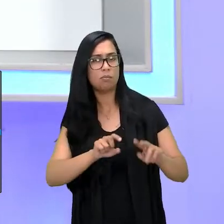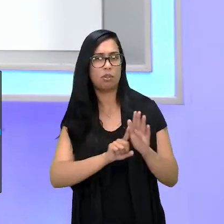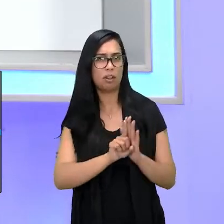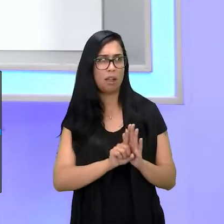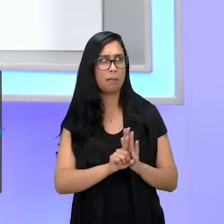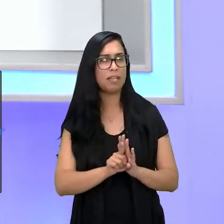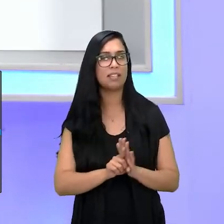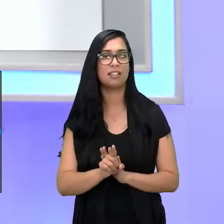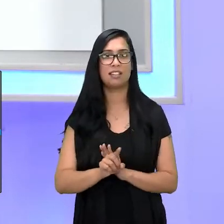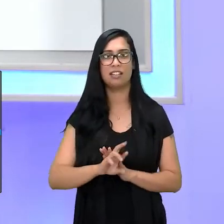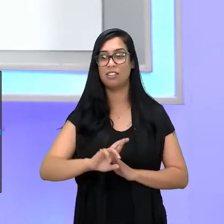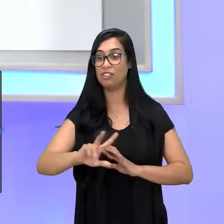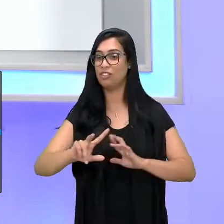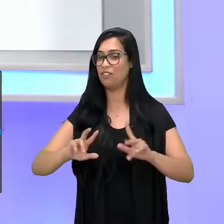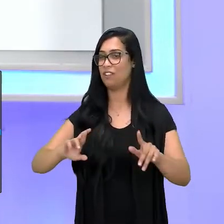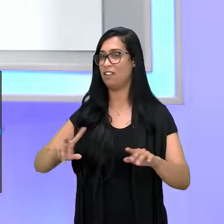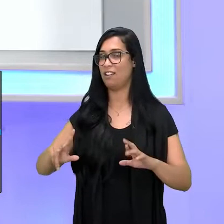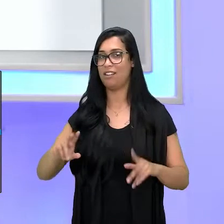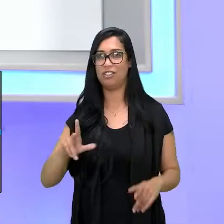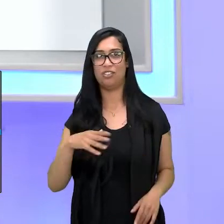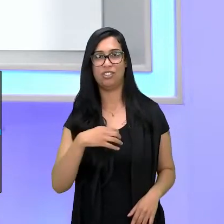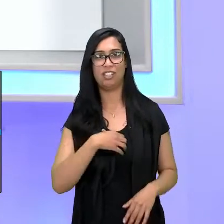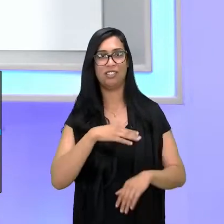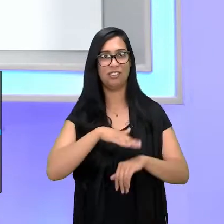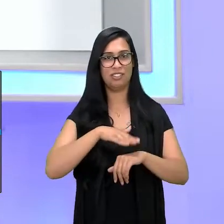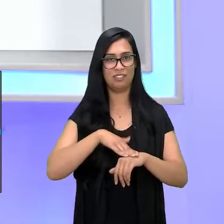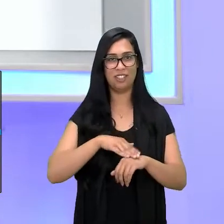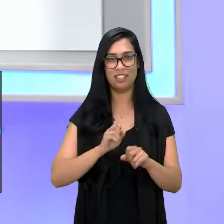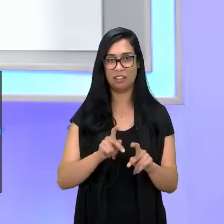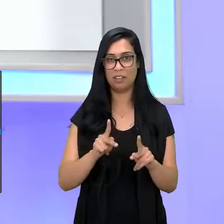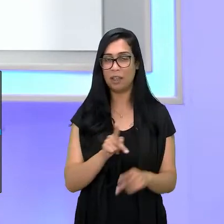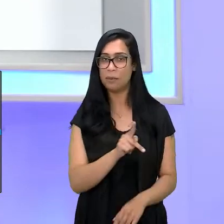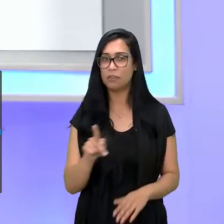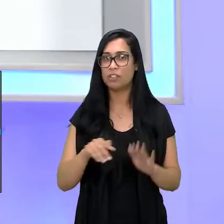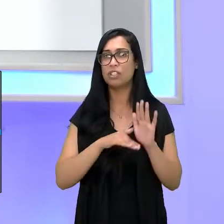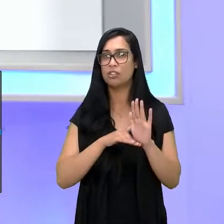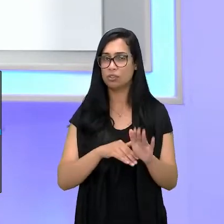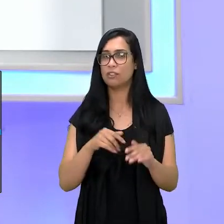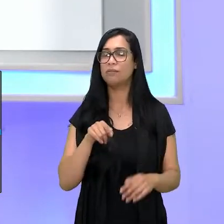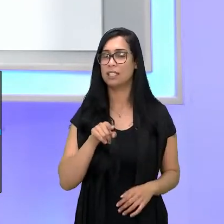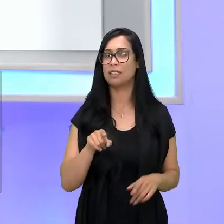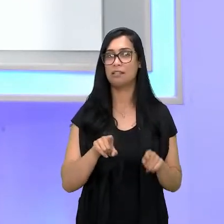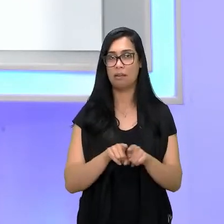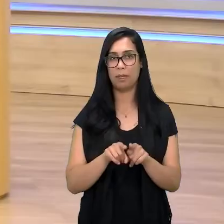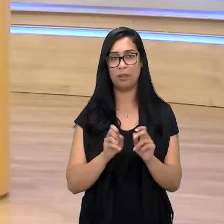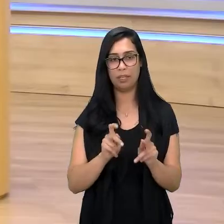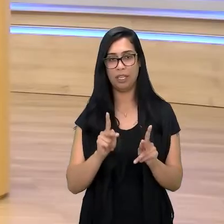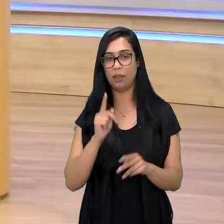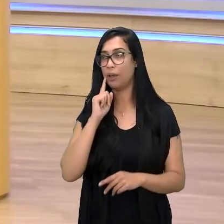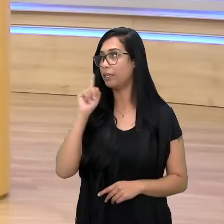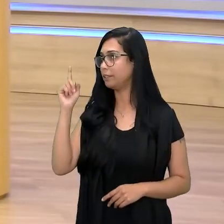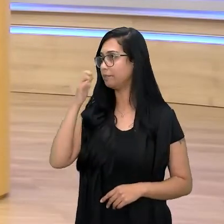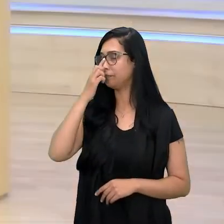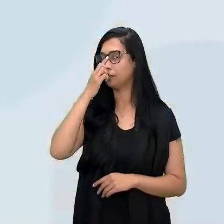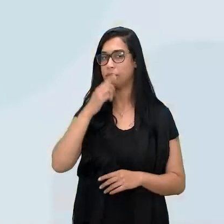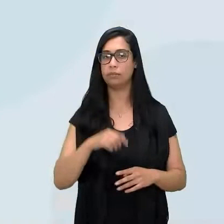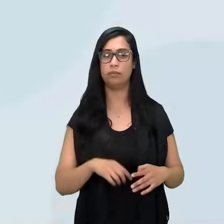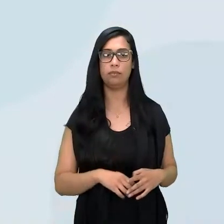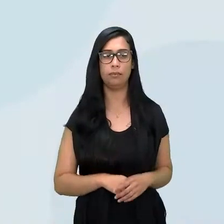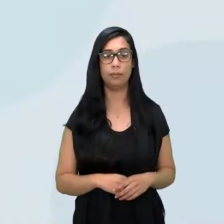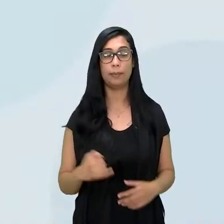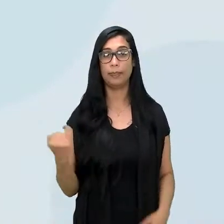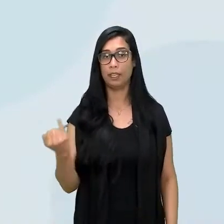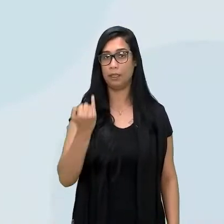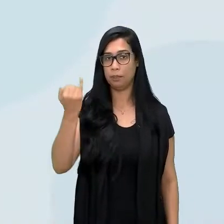vai te dando aí alguns encaminhamentos. Tá certo? Voltando ali na telinha, ó, ele também pode ser importante